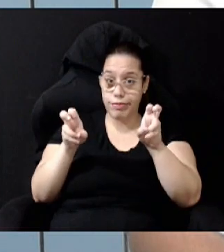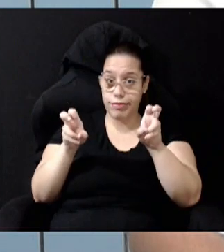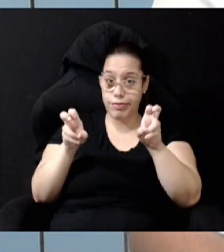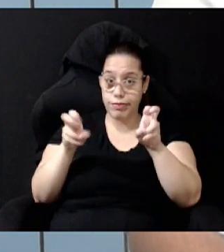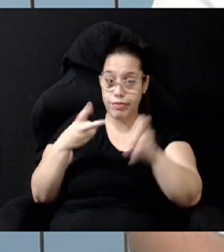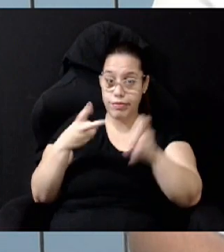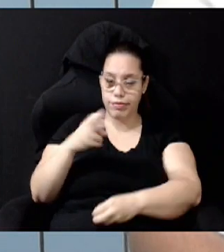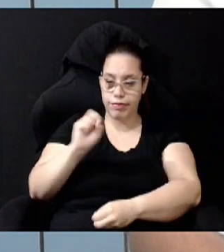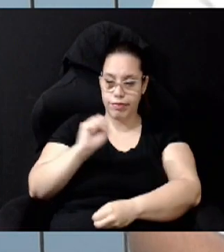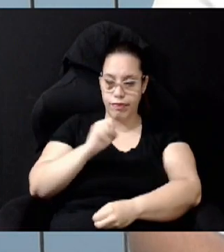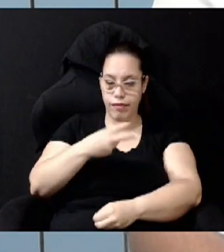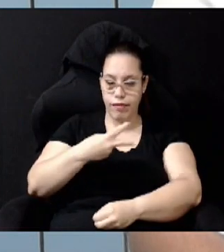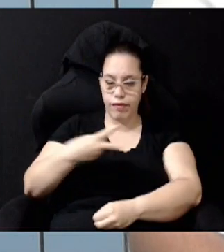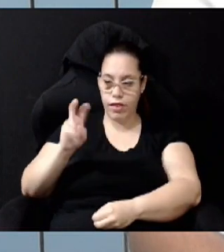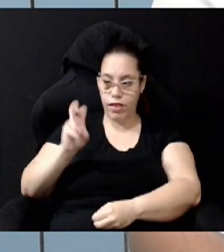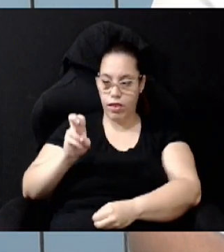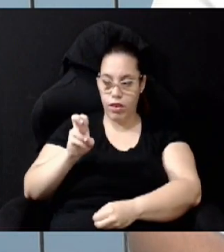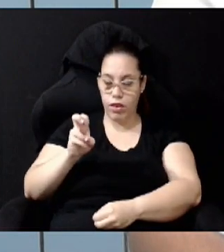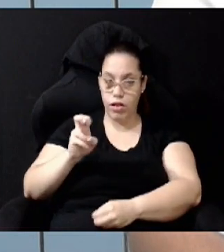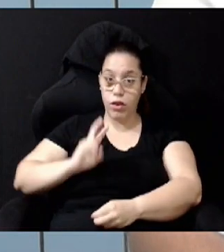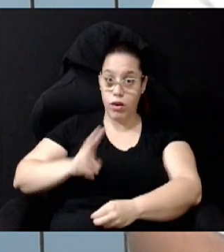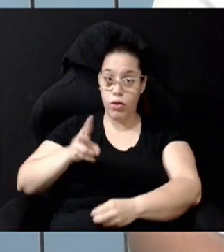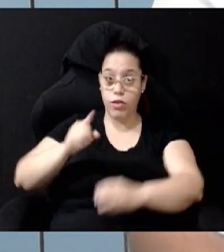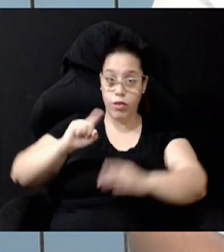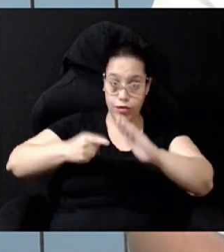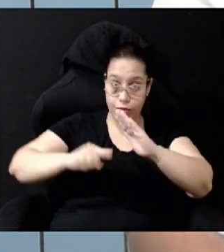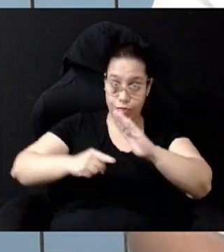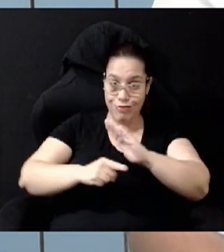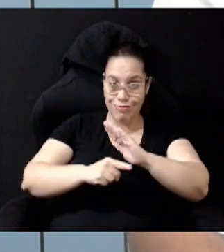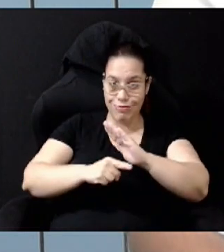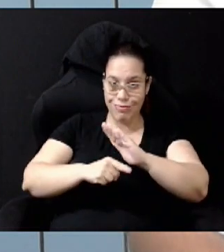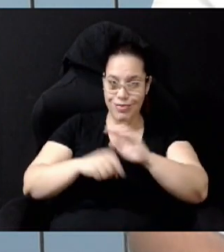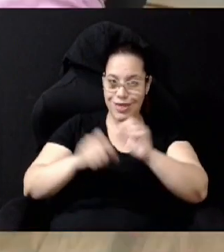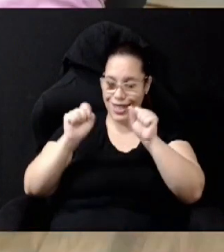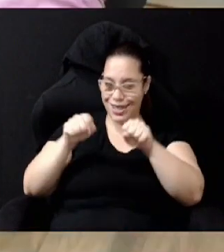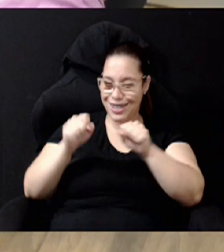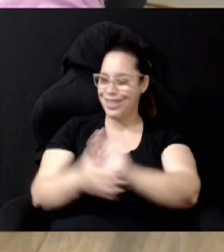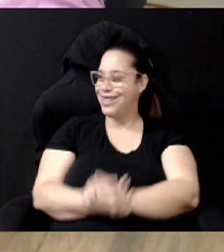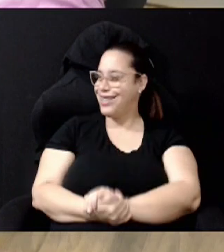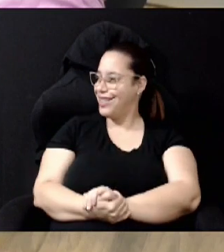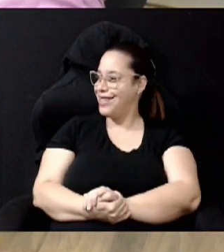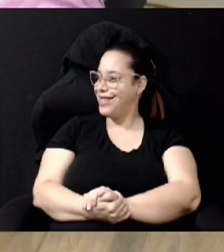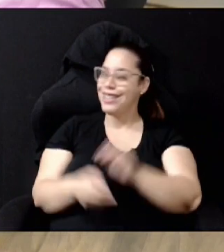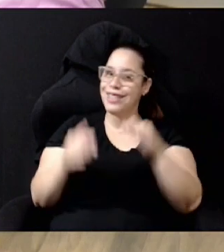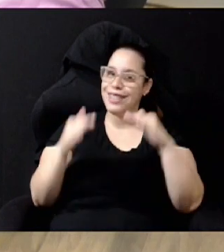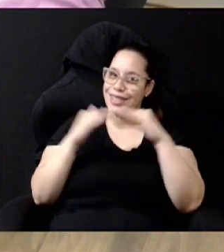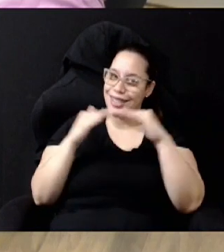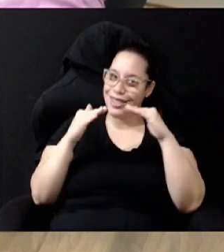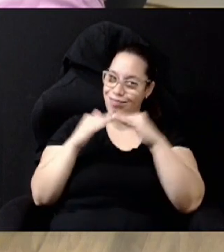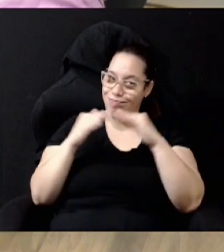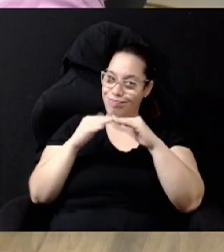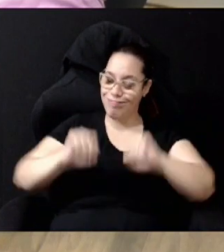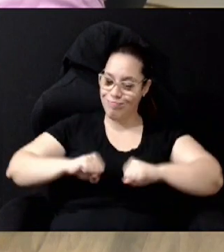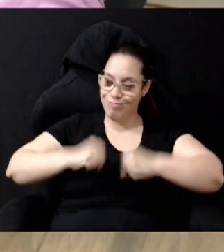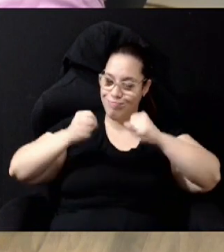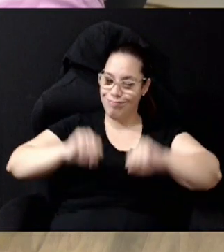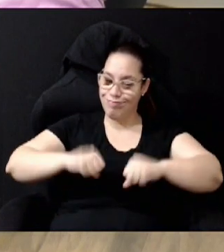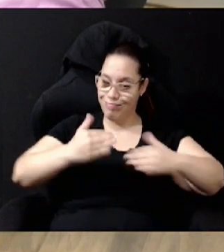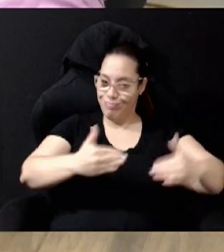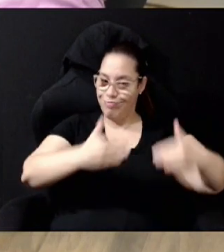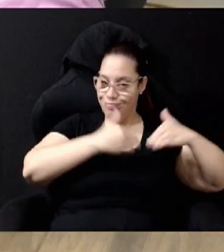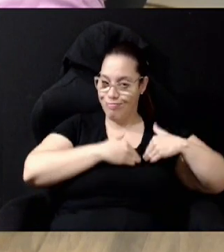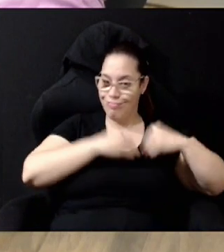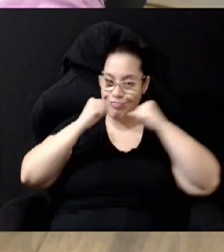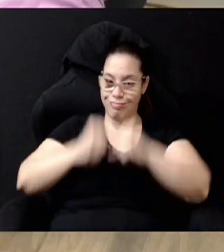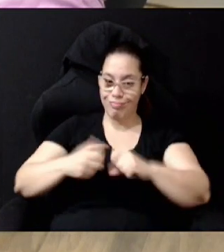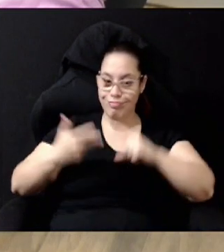2025 siga aprofundando aí. Então, é isso aí. Com certeza, a dedicação e responsabilidade do Poder Executivo, do